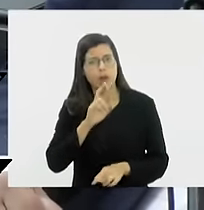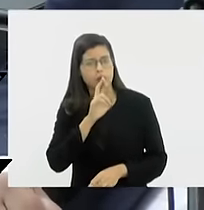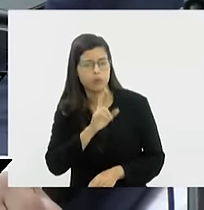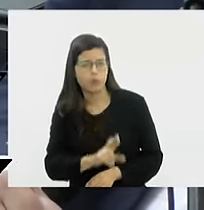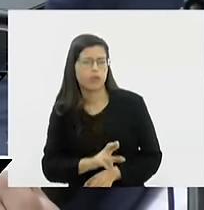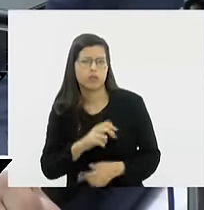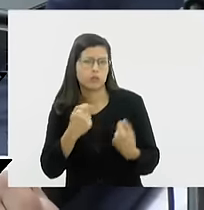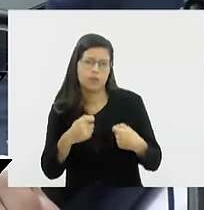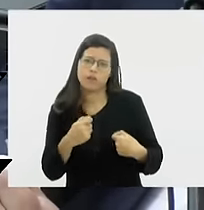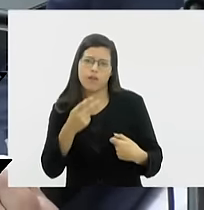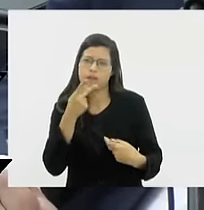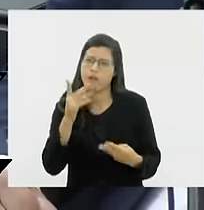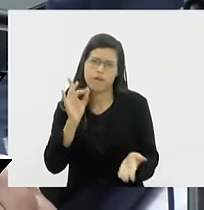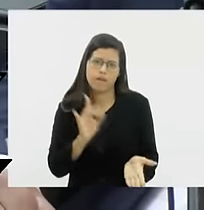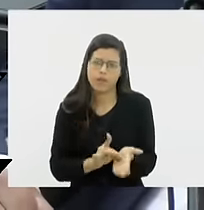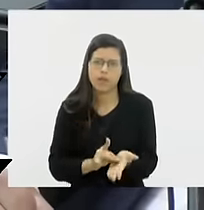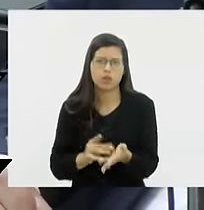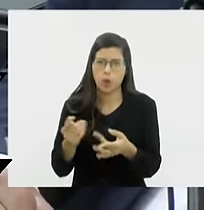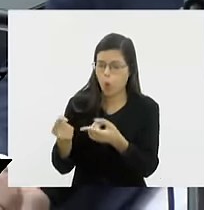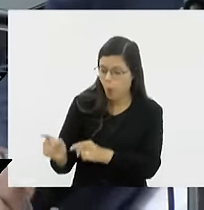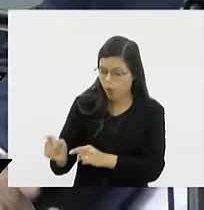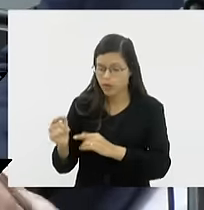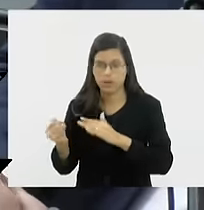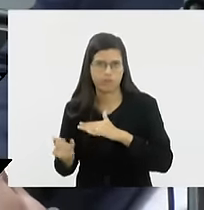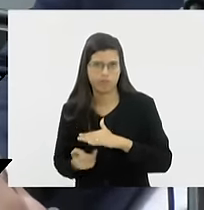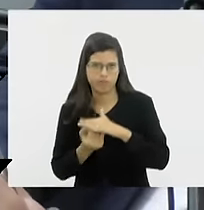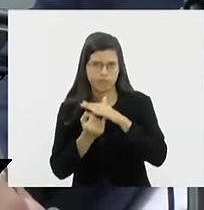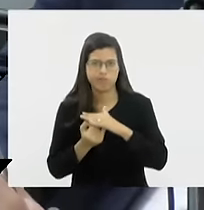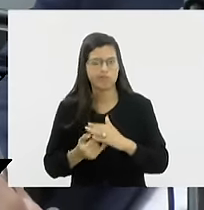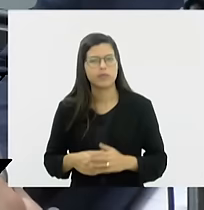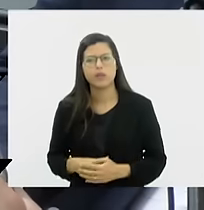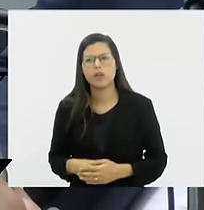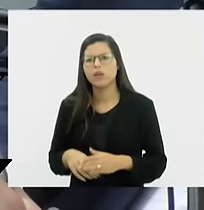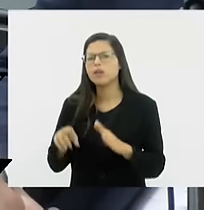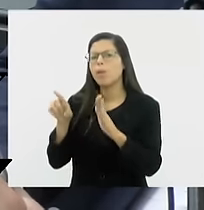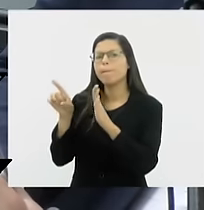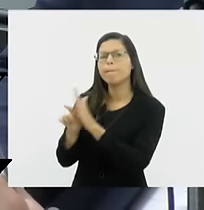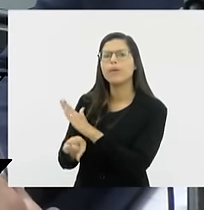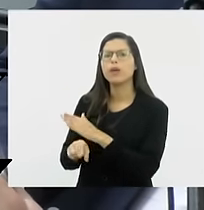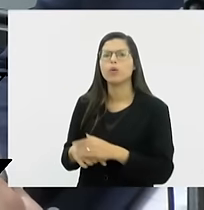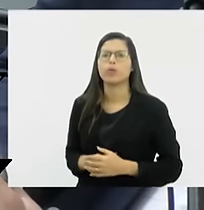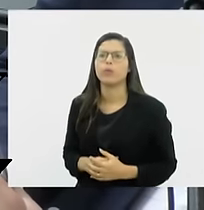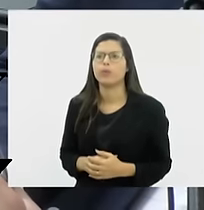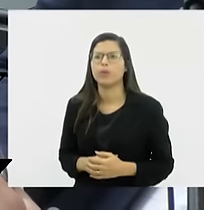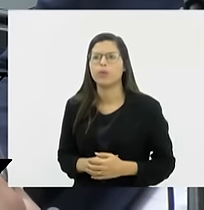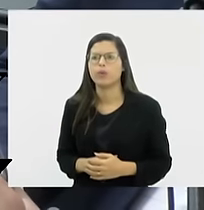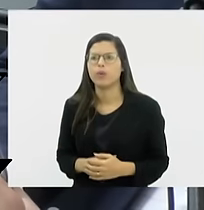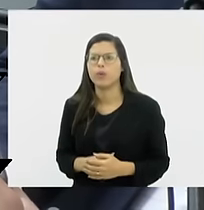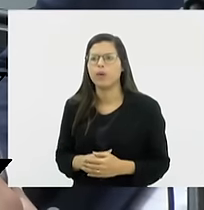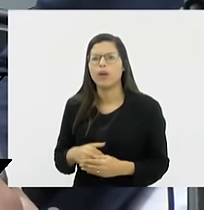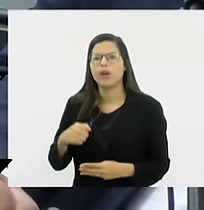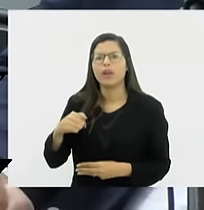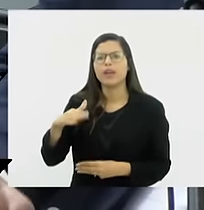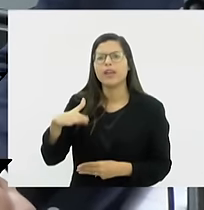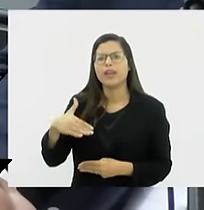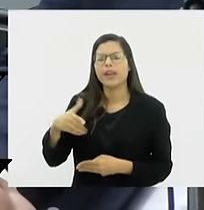instituição, eu pergunto ao senhor, com quem o senhor trata na APL?